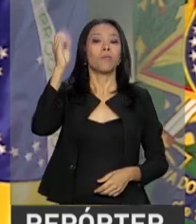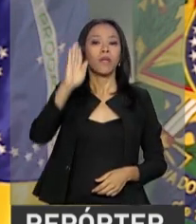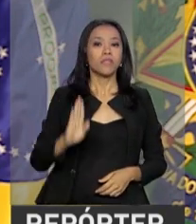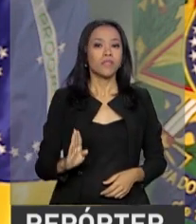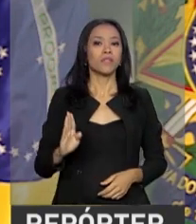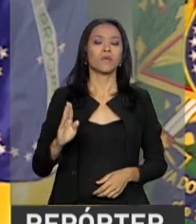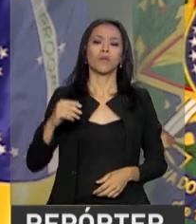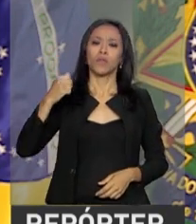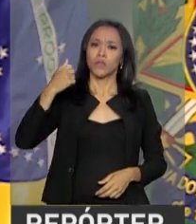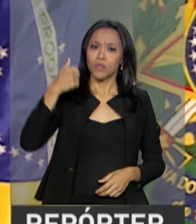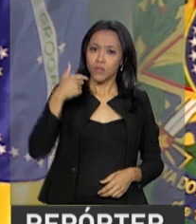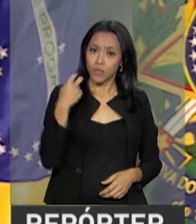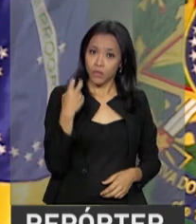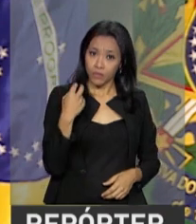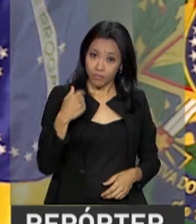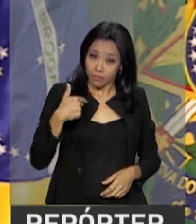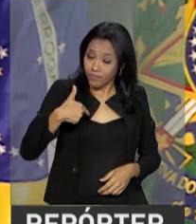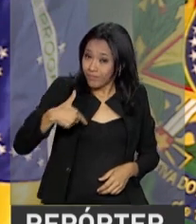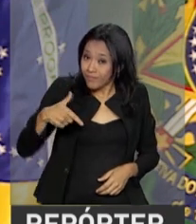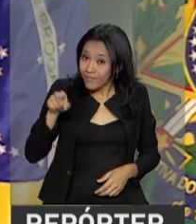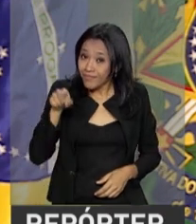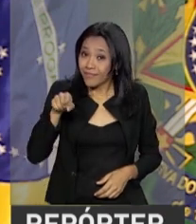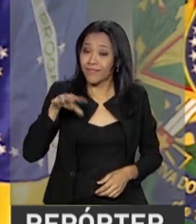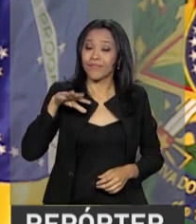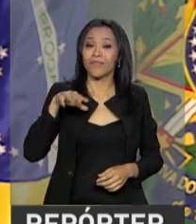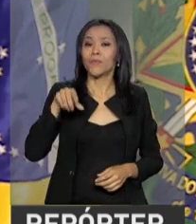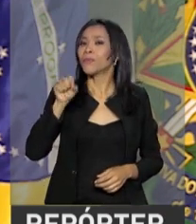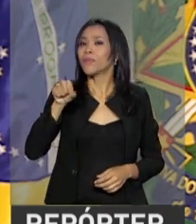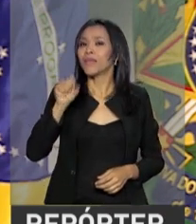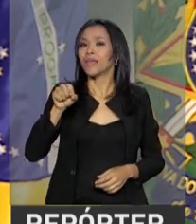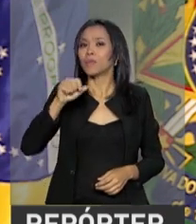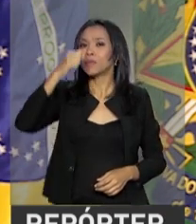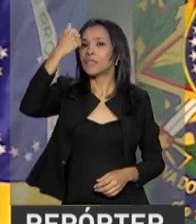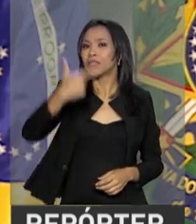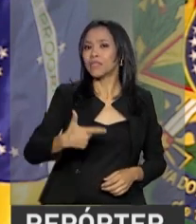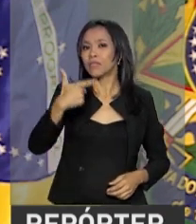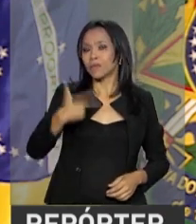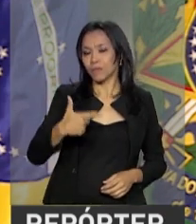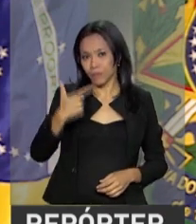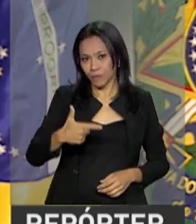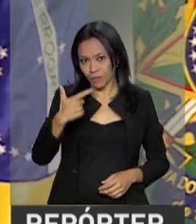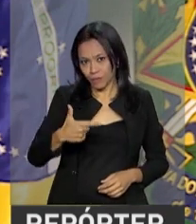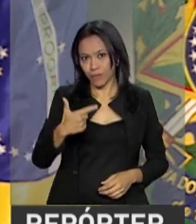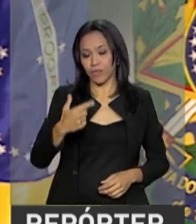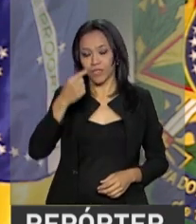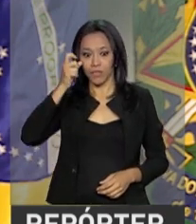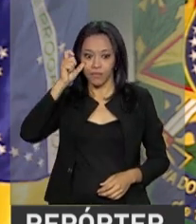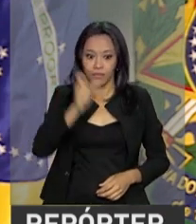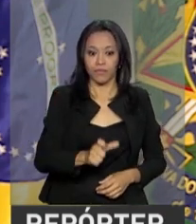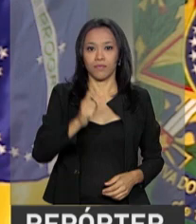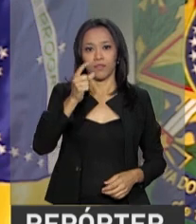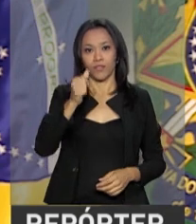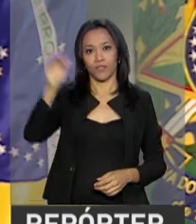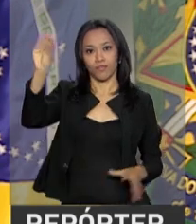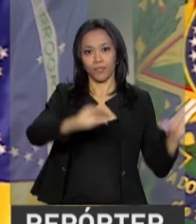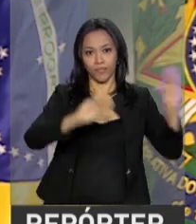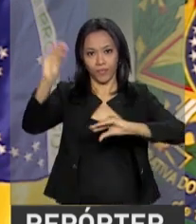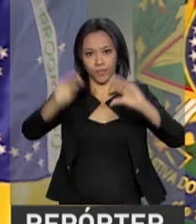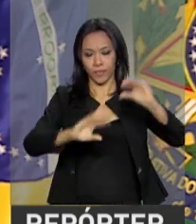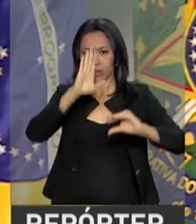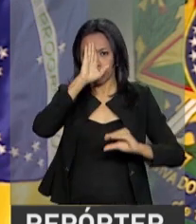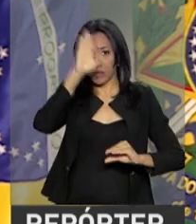2.500 a outros executivos de todo mundo o segundo principal destino de investimentos externos dos